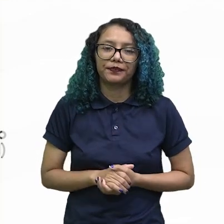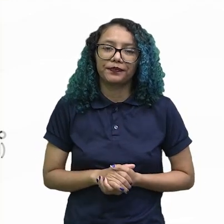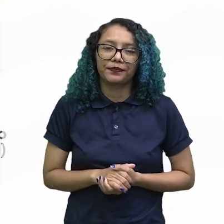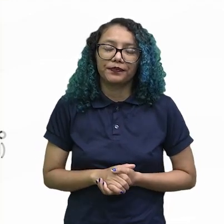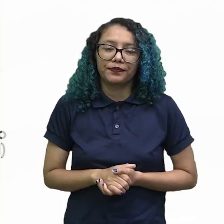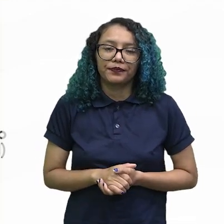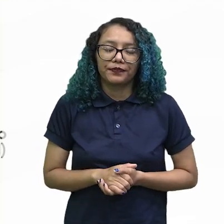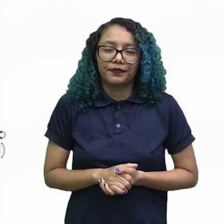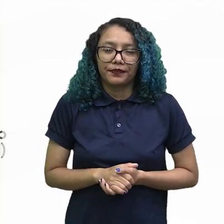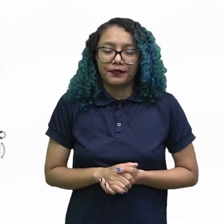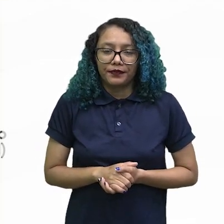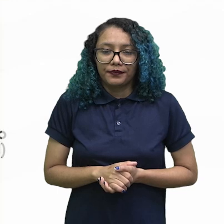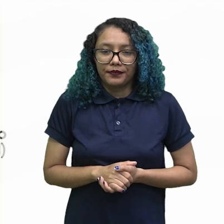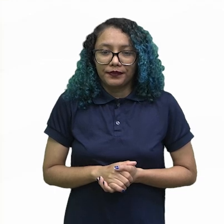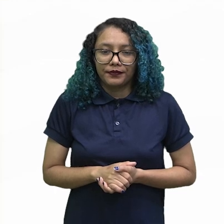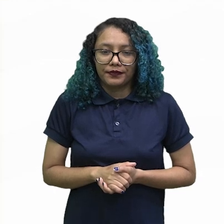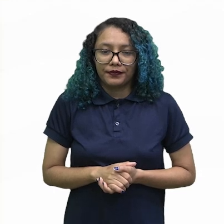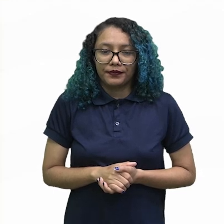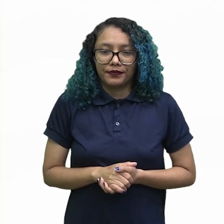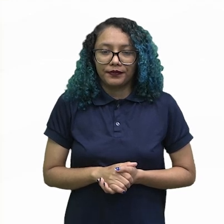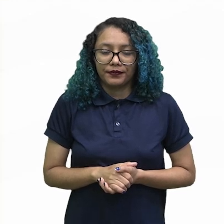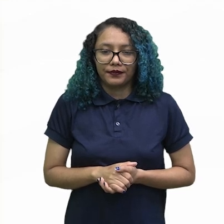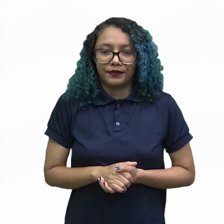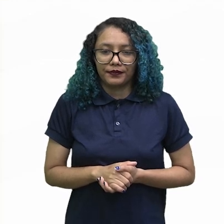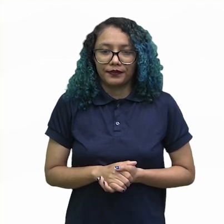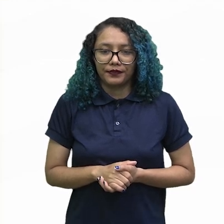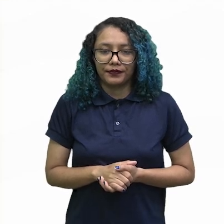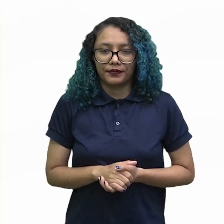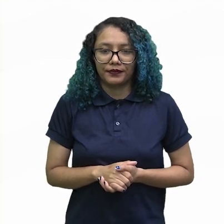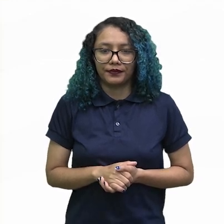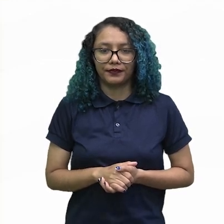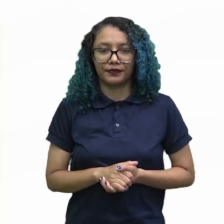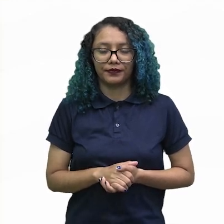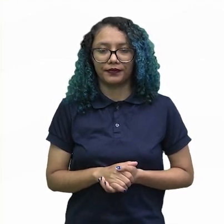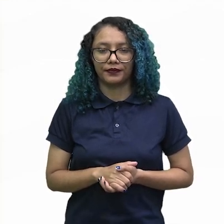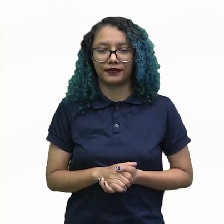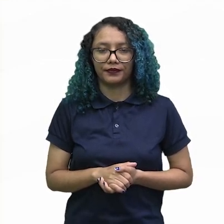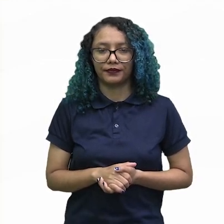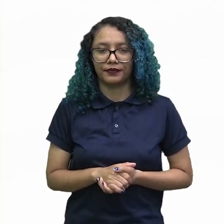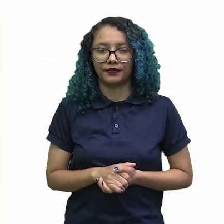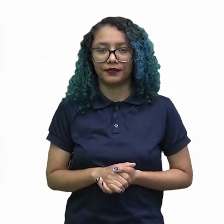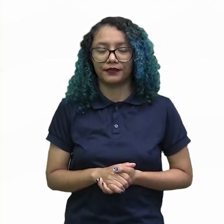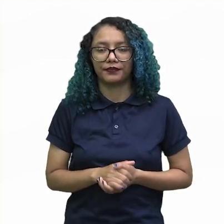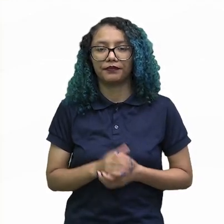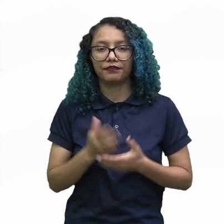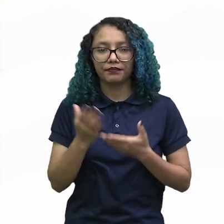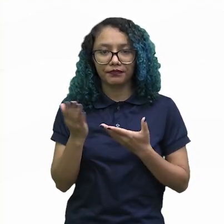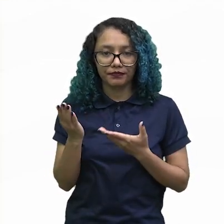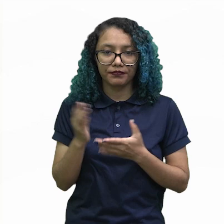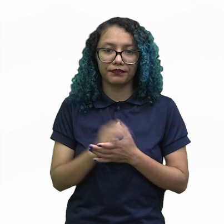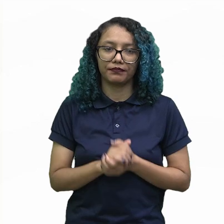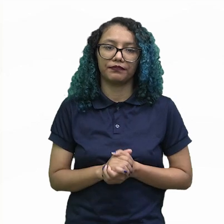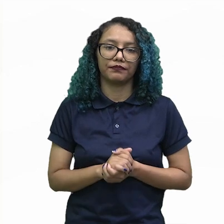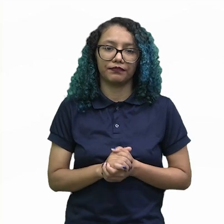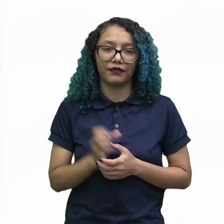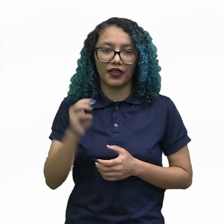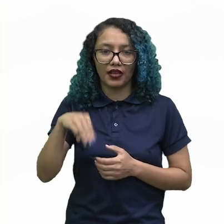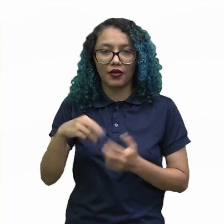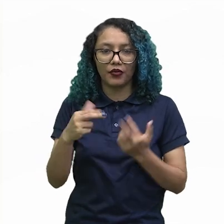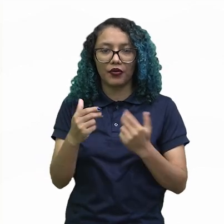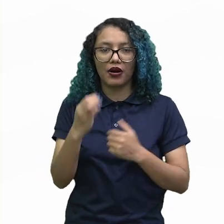Ó. Montante, só um instante, agora. Montante é igual a capital,